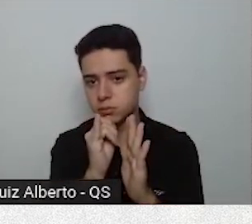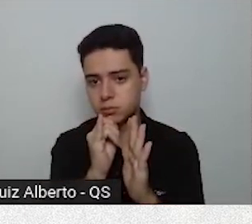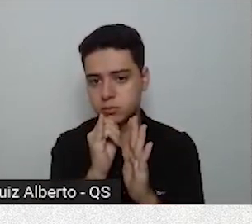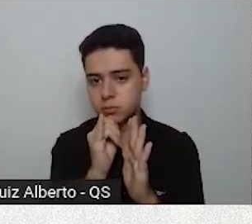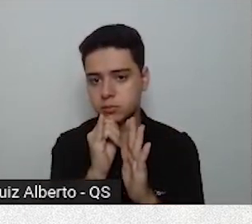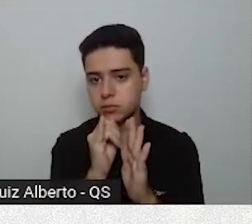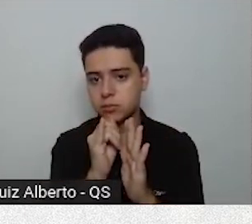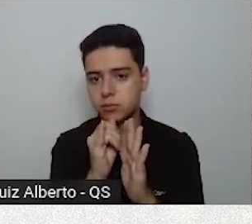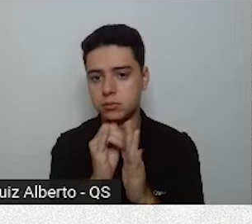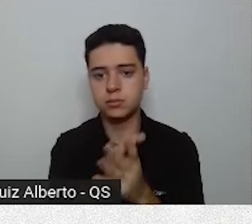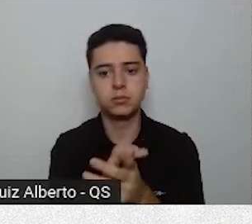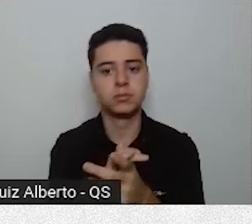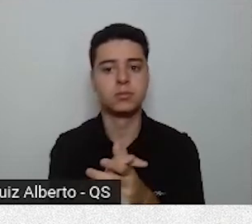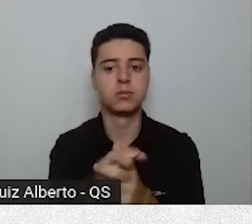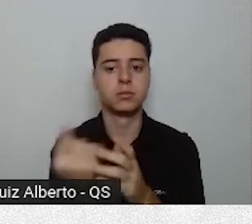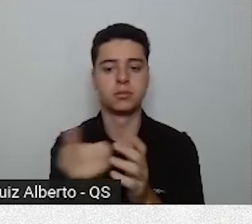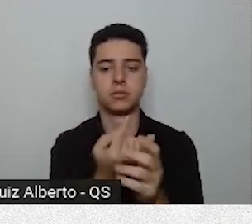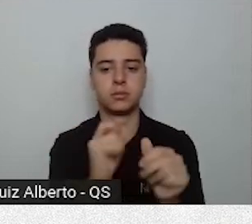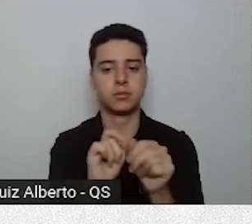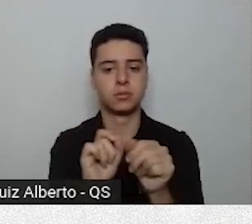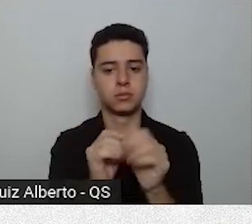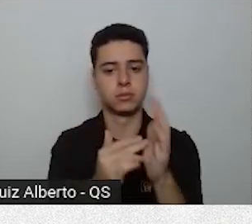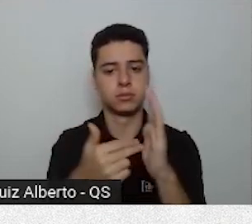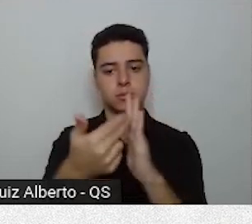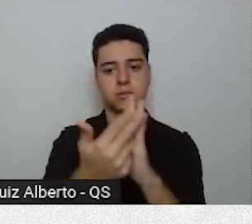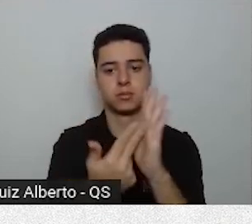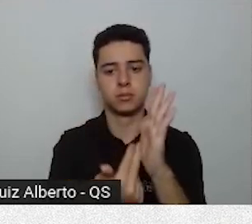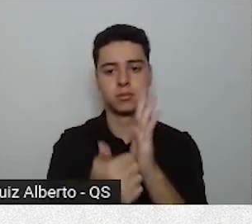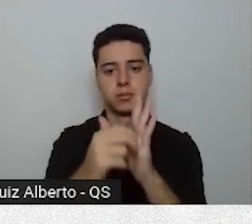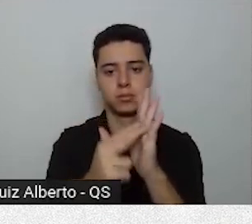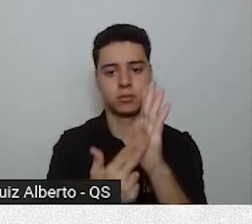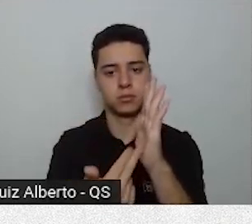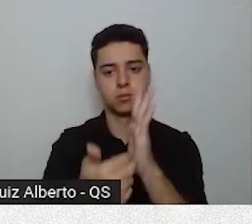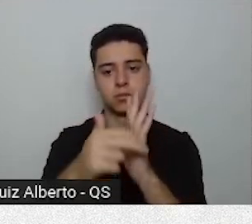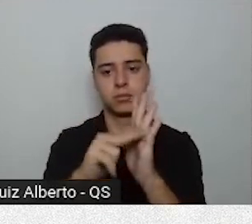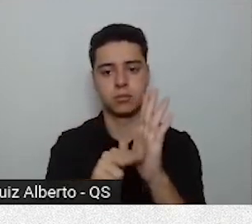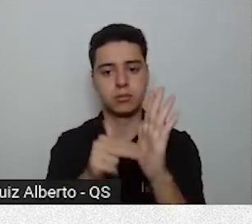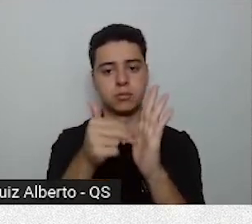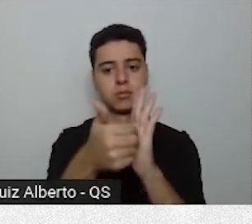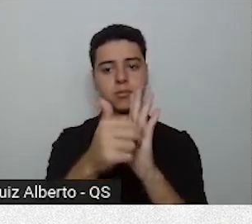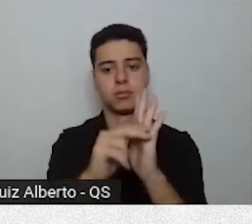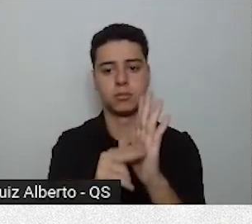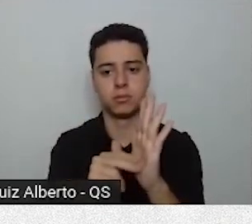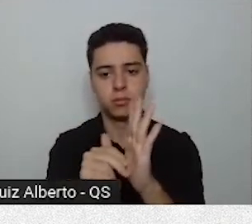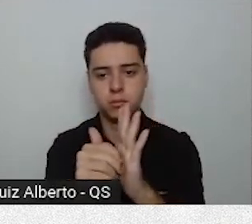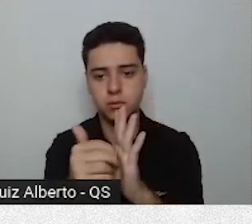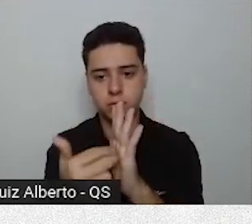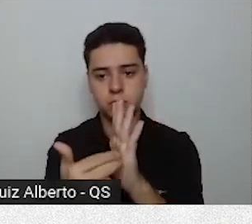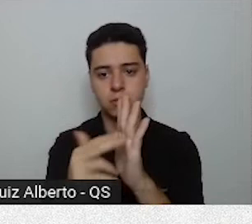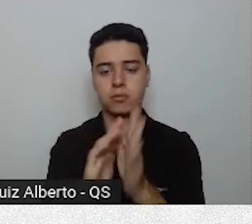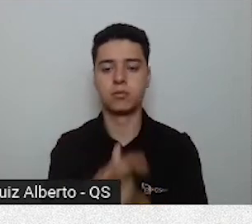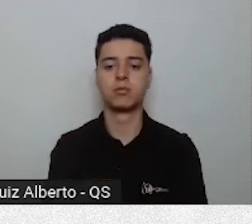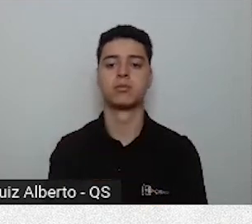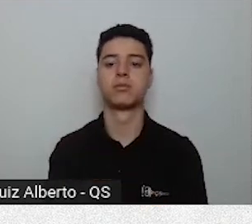às cegas, assim, invisível, bem livre. Vou colocar assim,